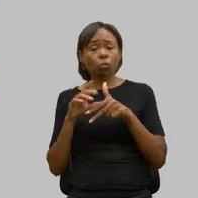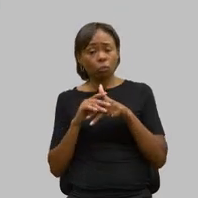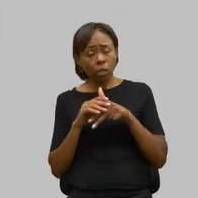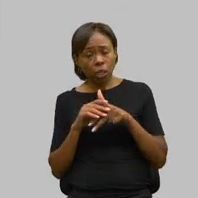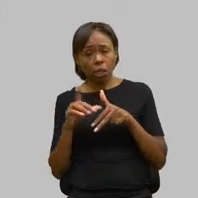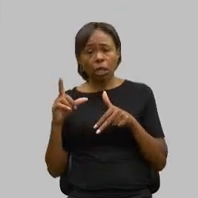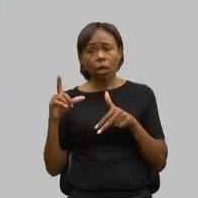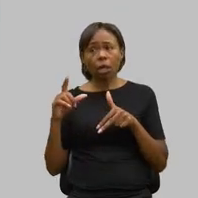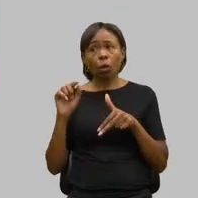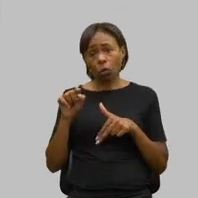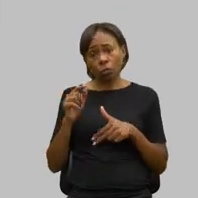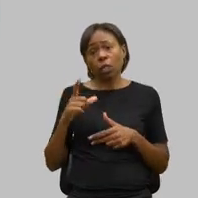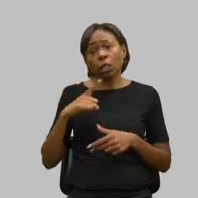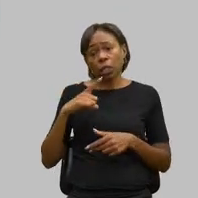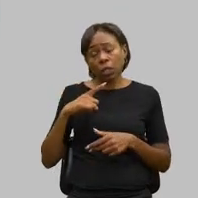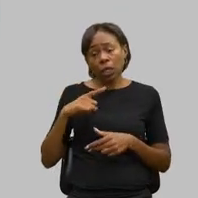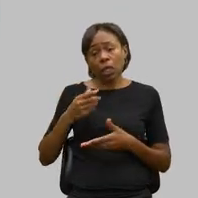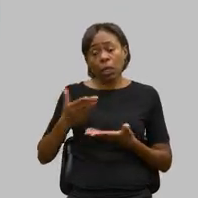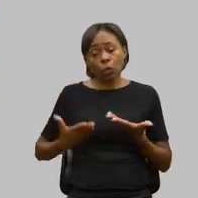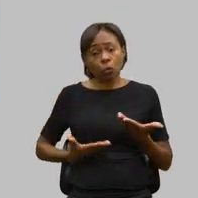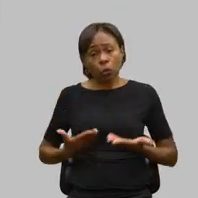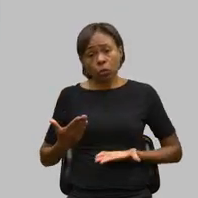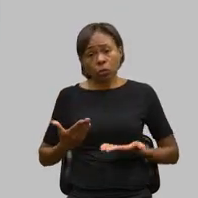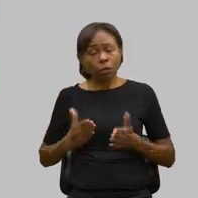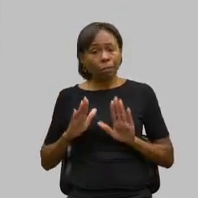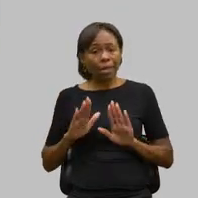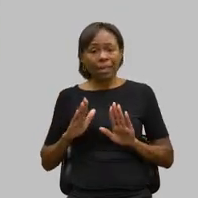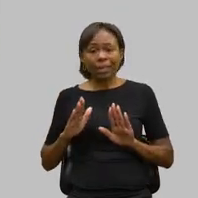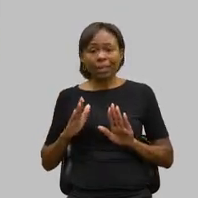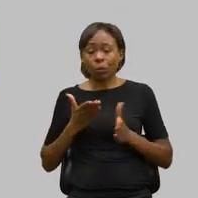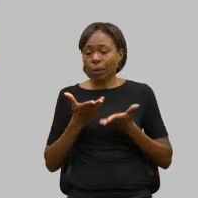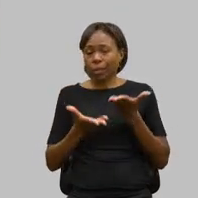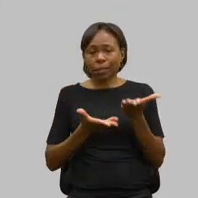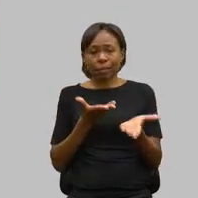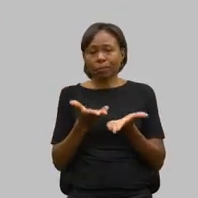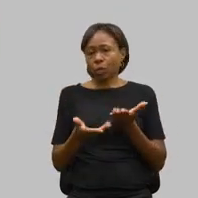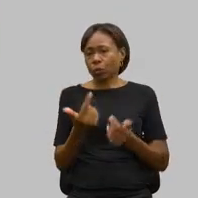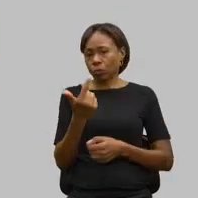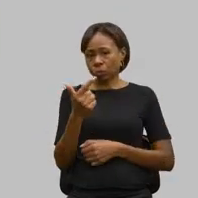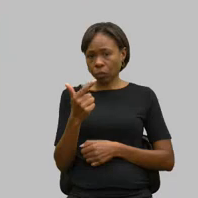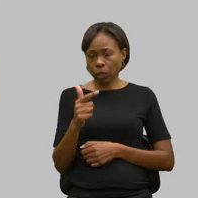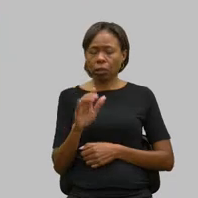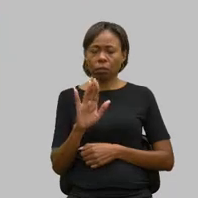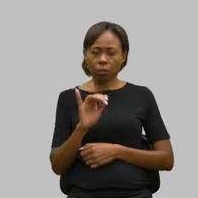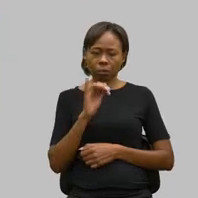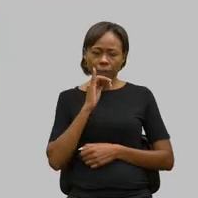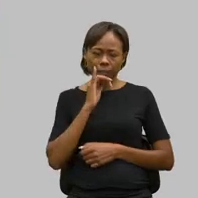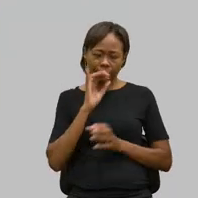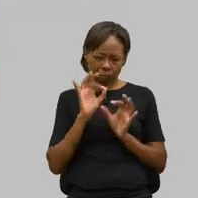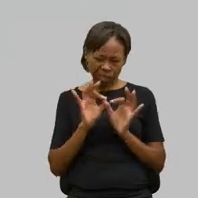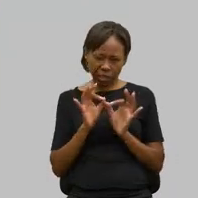mas não tendo acesso ao seu tratamento. Eu vou citar um exemplo simples.